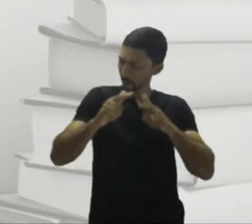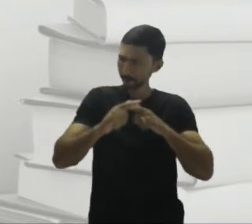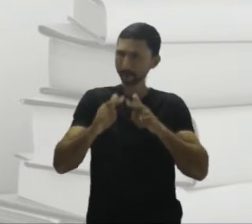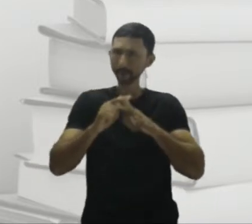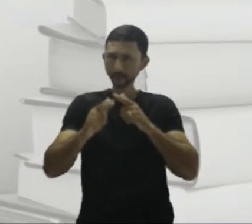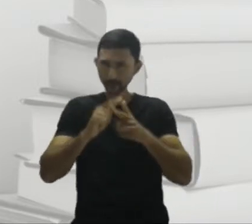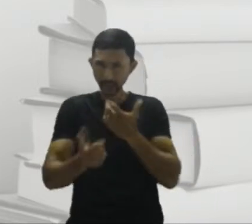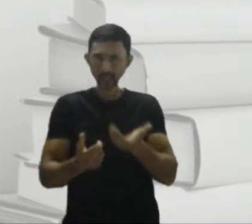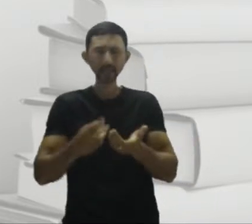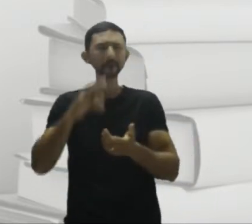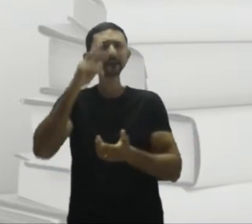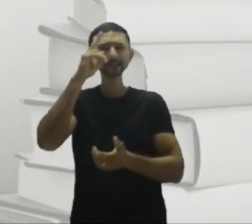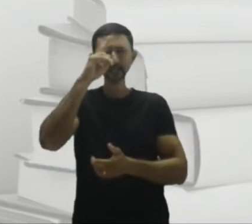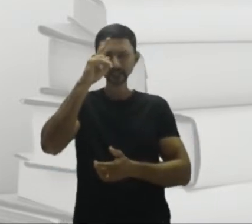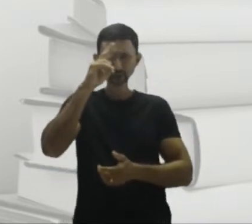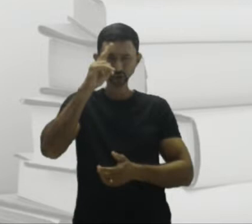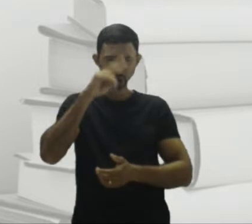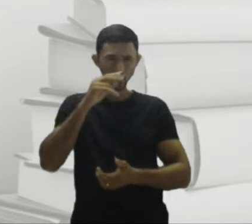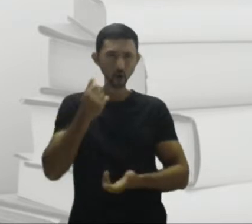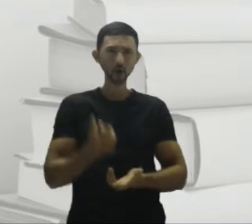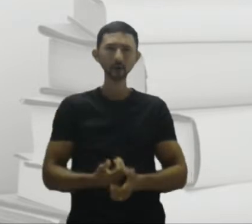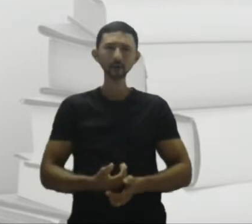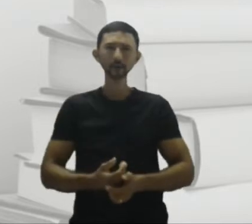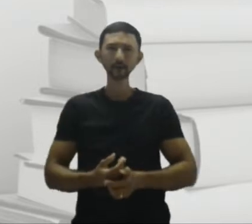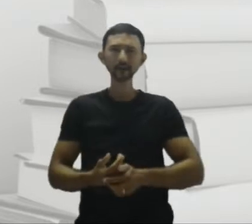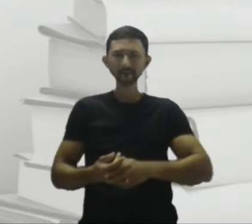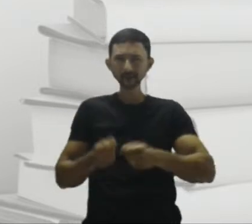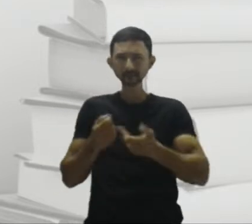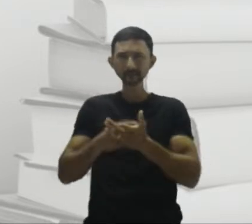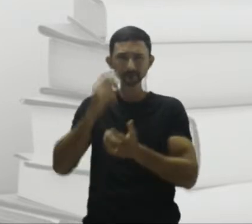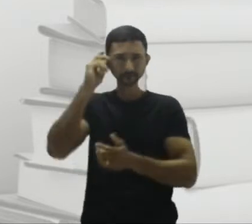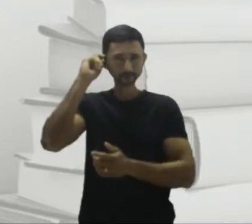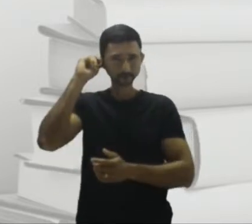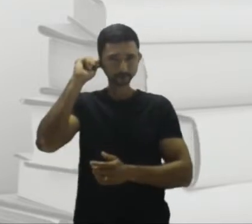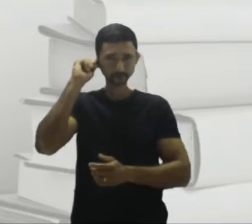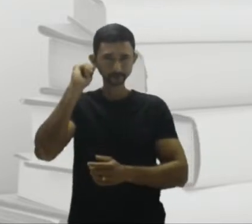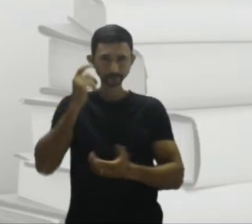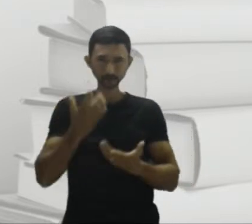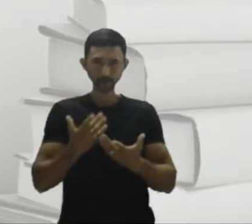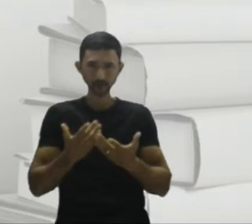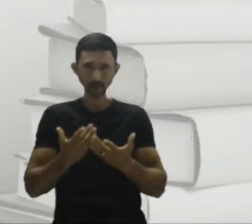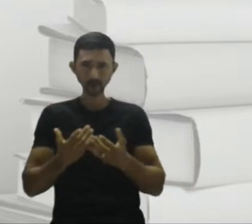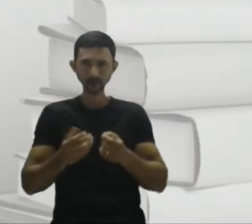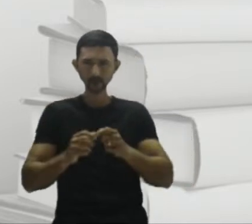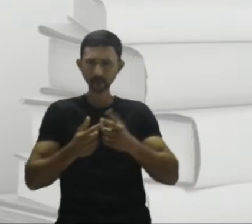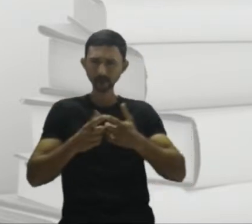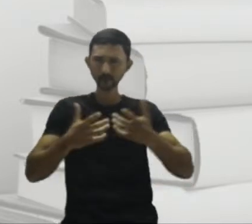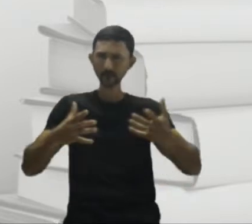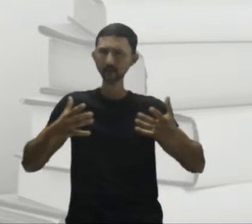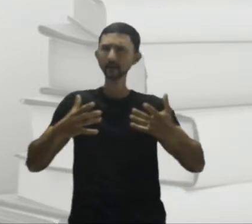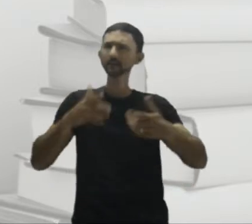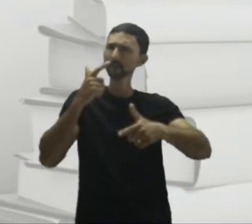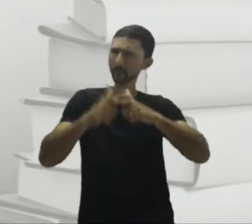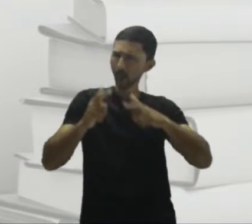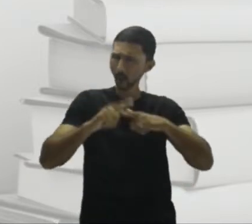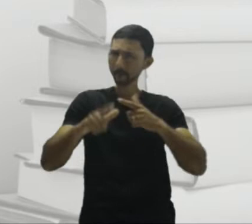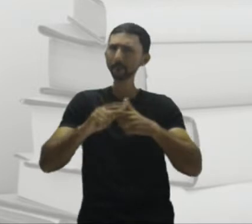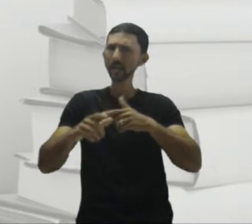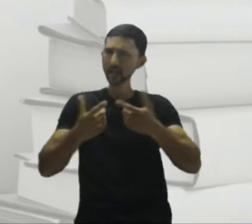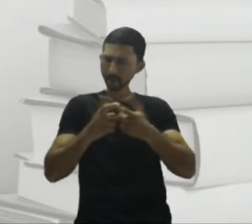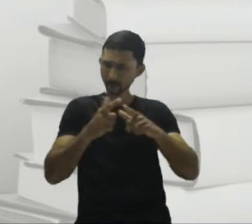toda a narrativa, vai enfrentar essas dificuldades grandiosas, dificuldades